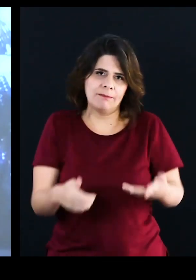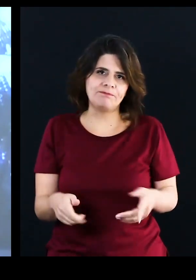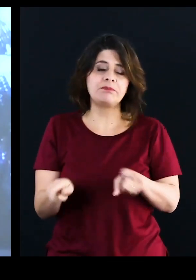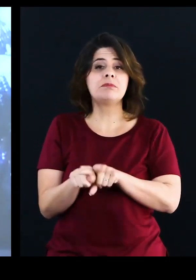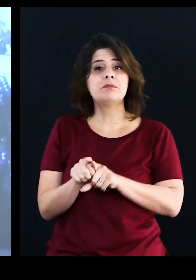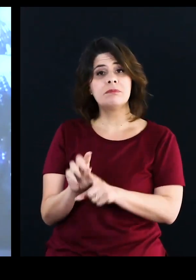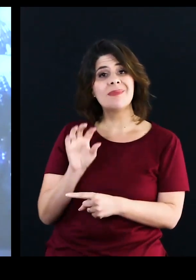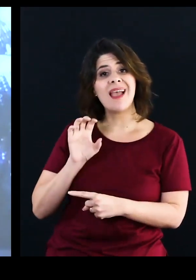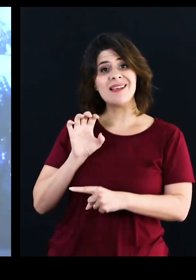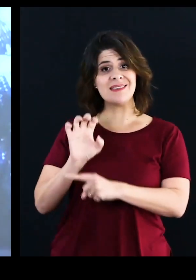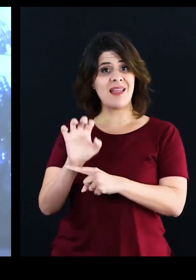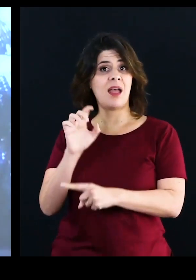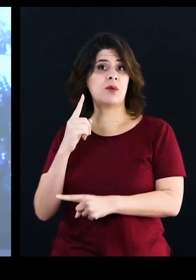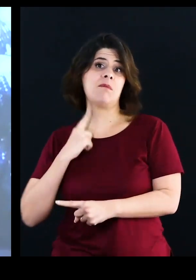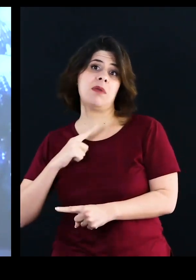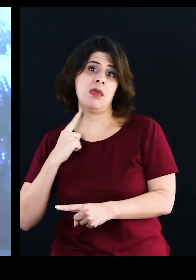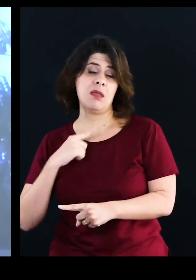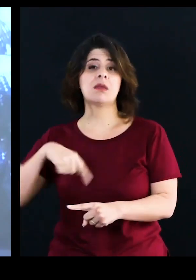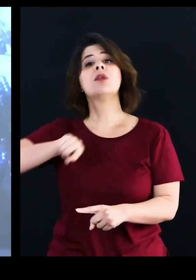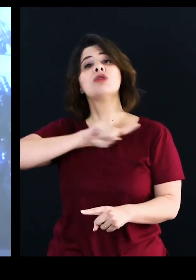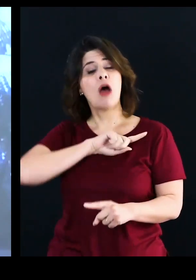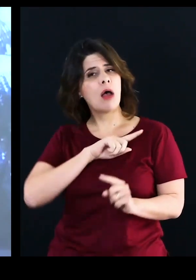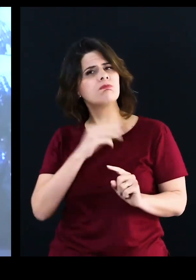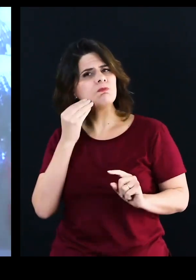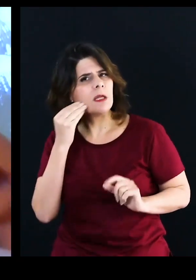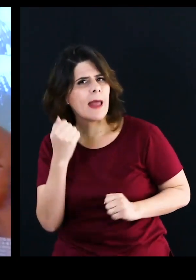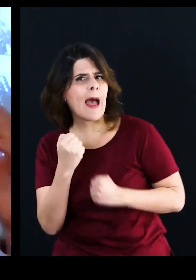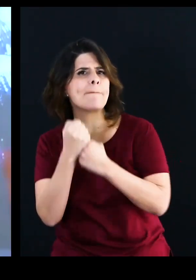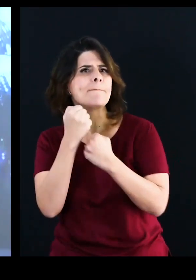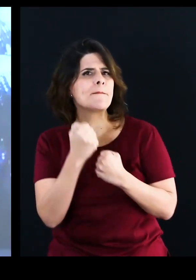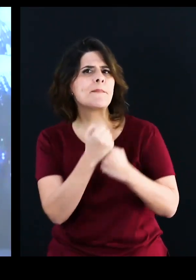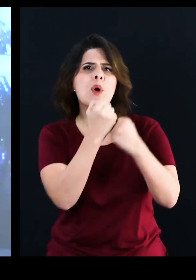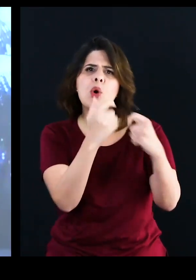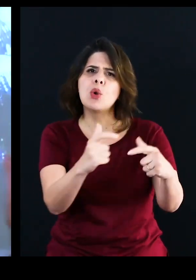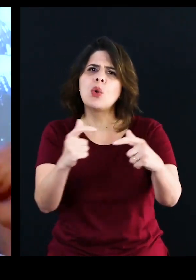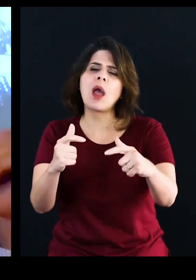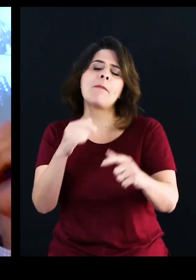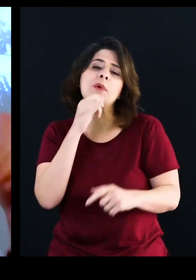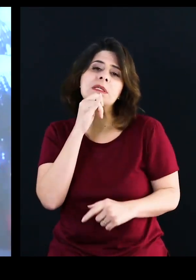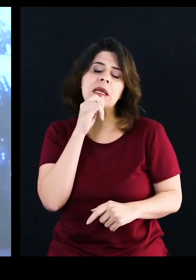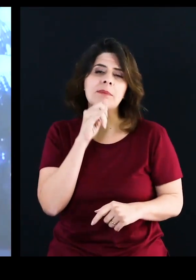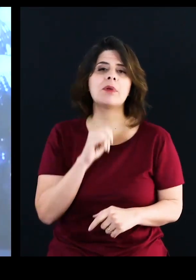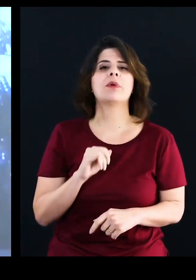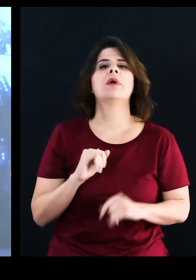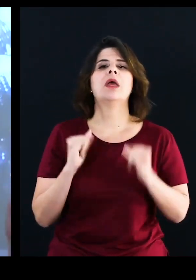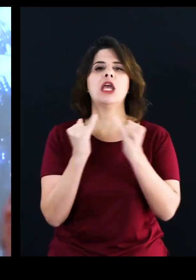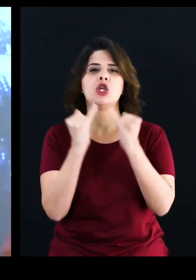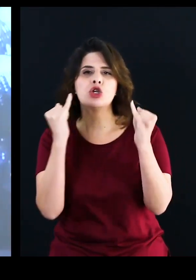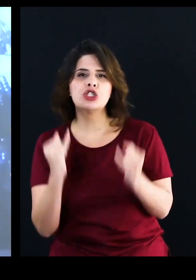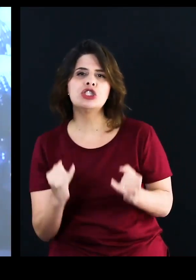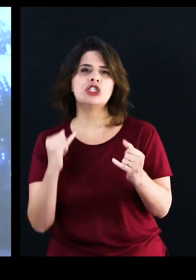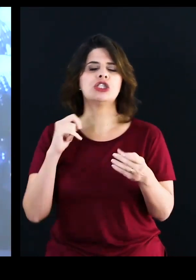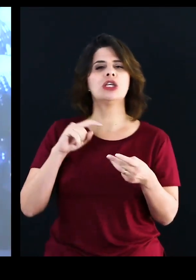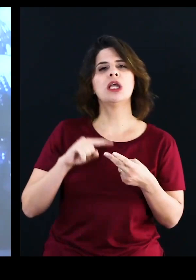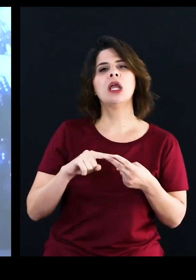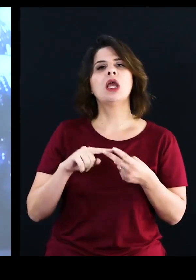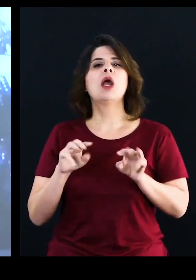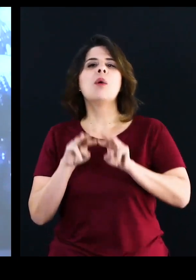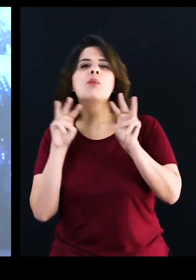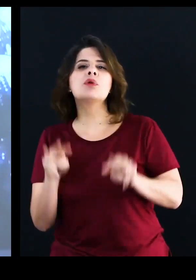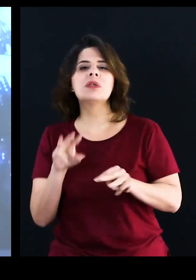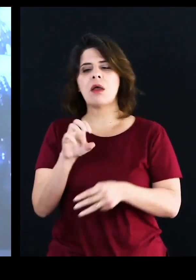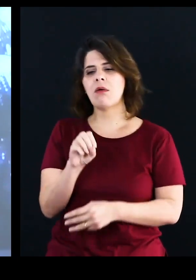apoiando muitas iniciativas de cultura, como o Inhotim, como o Museu do Oratório, como a Filarmônica de